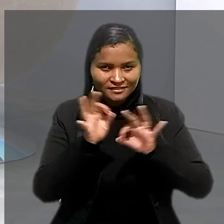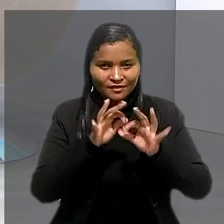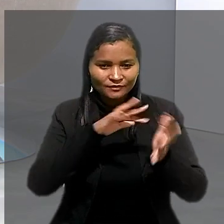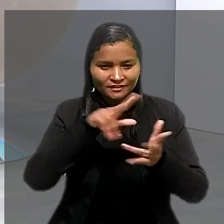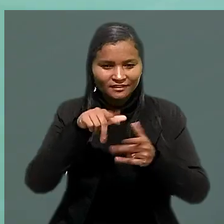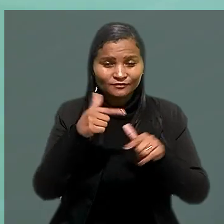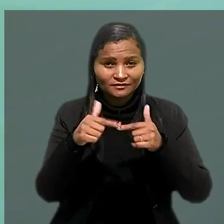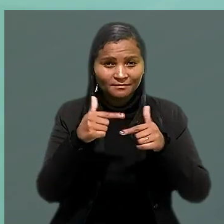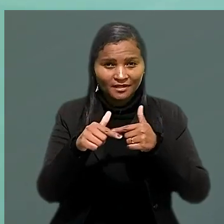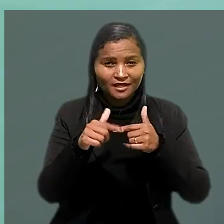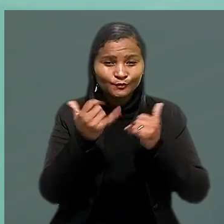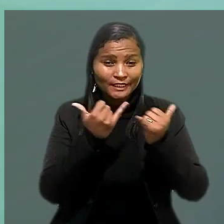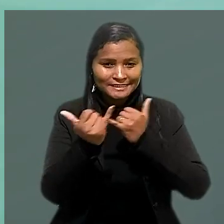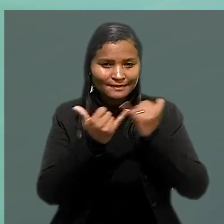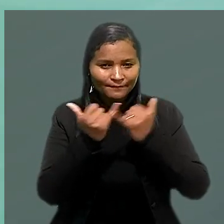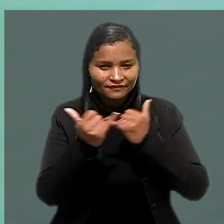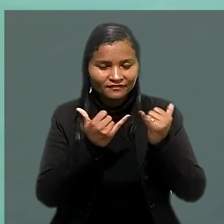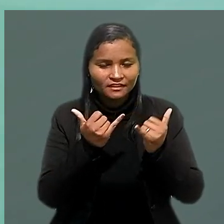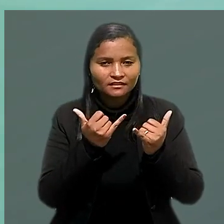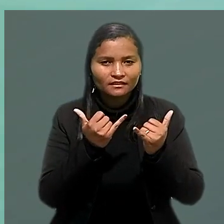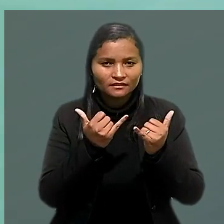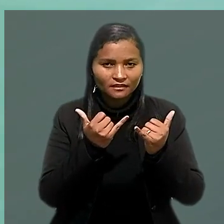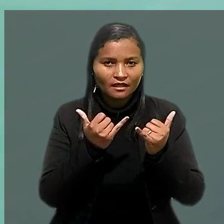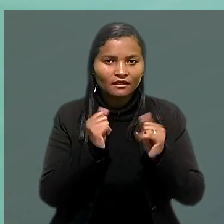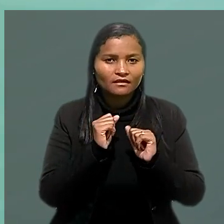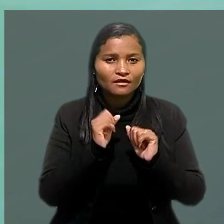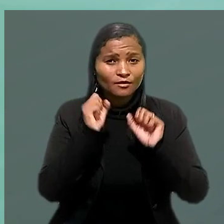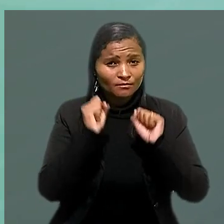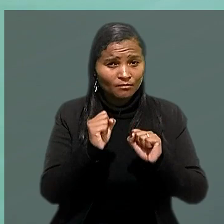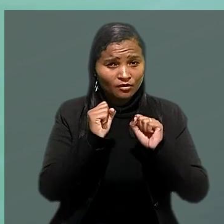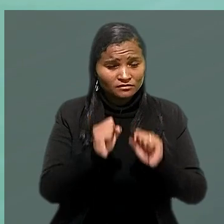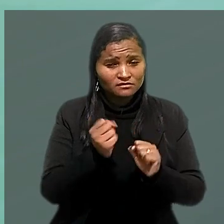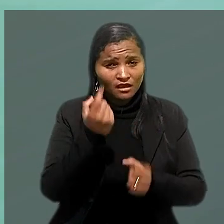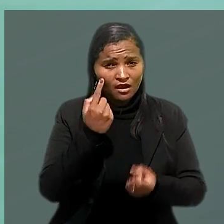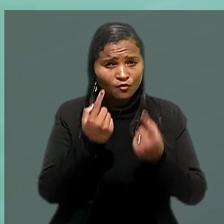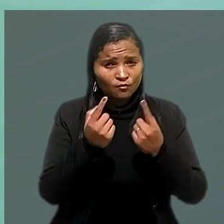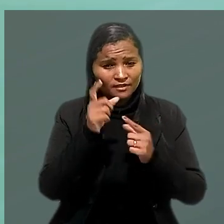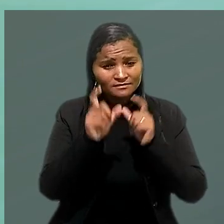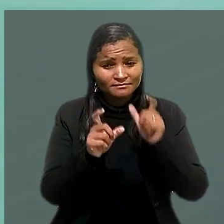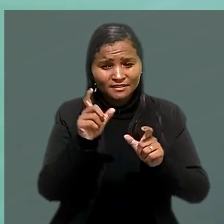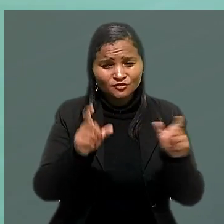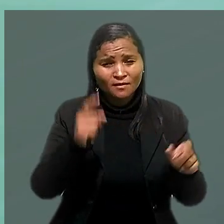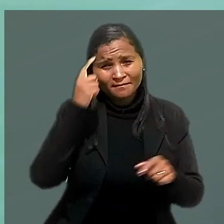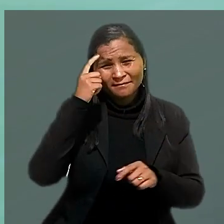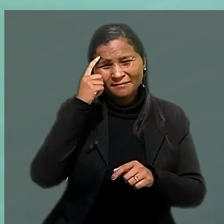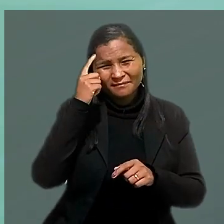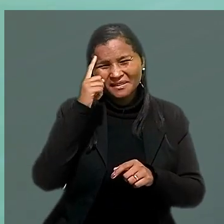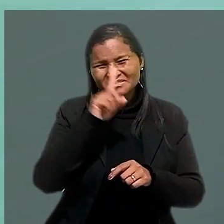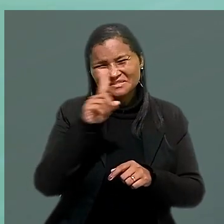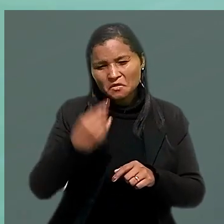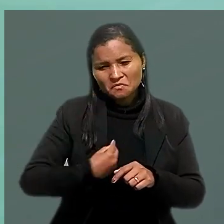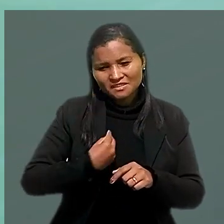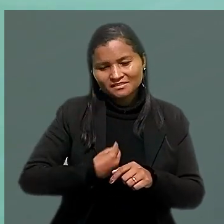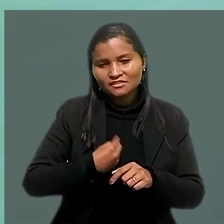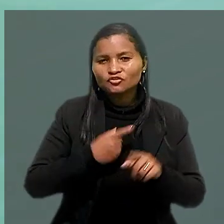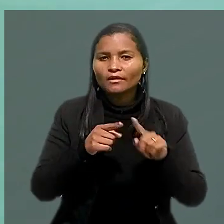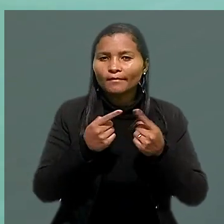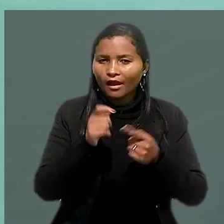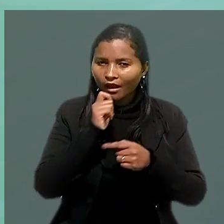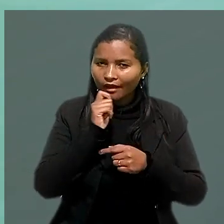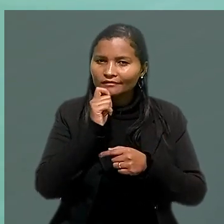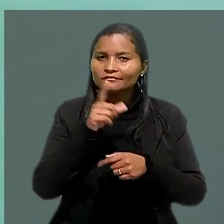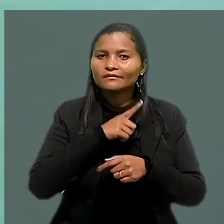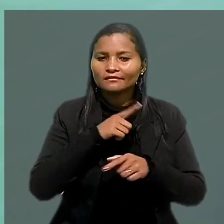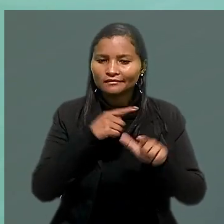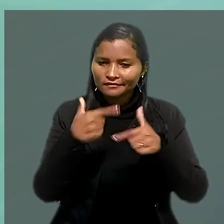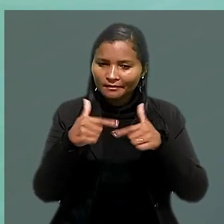do Trabalho exemplifica. Pode ser que algumas pessoas pensem que ainda não existe, mas